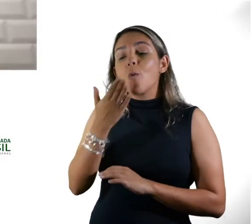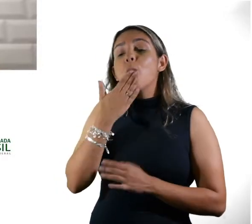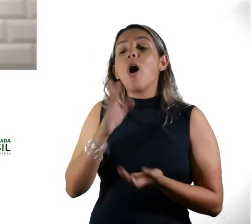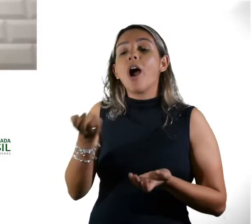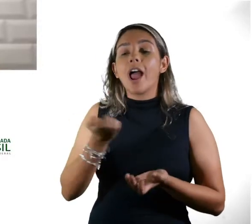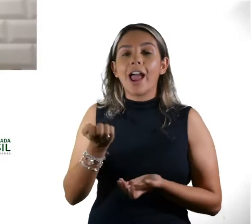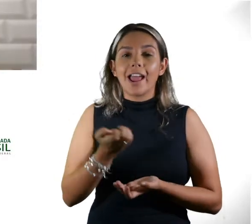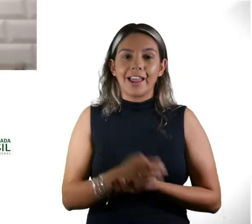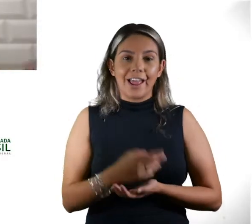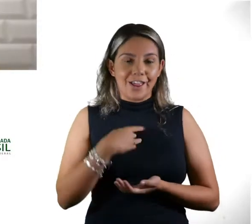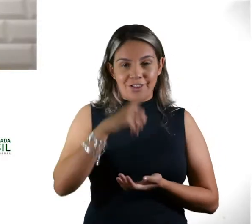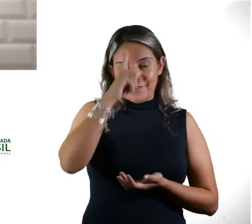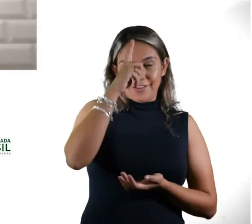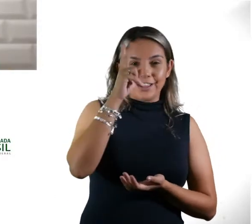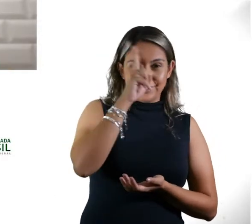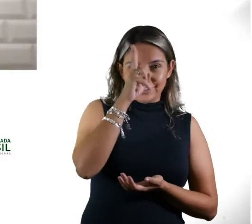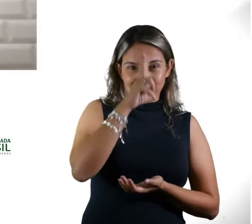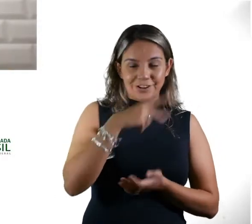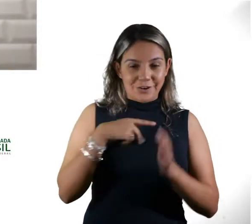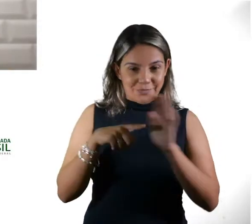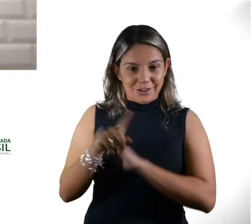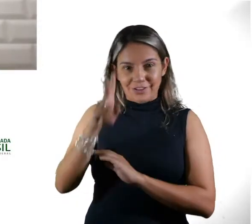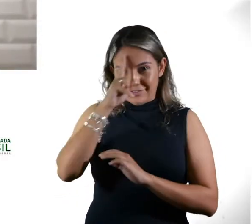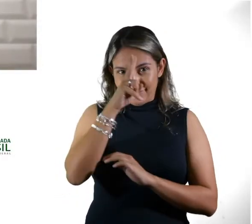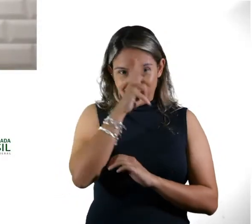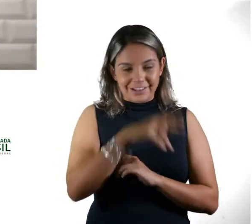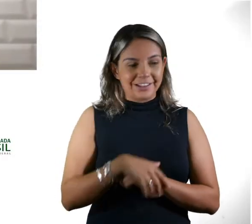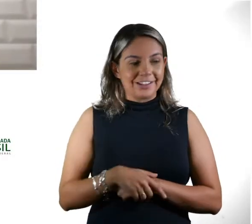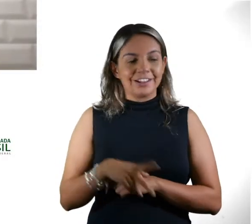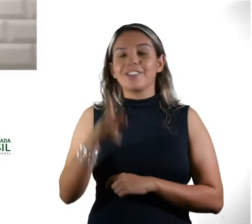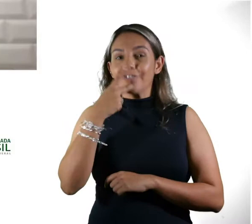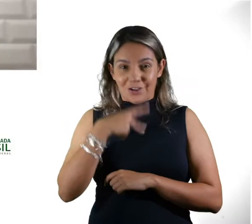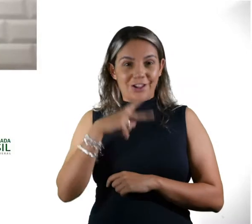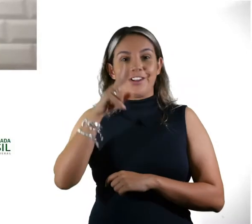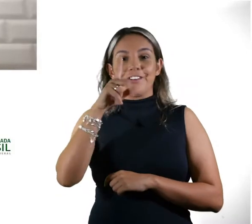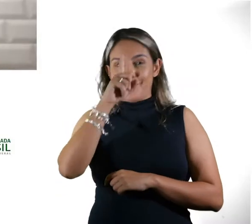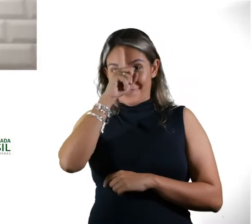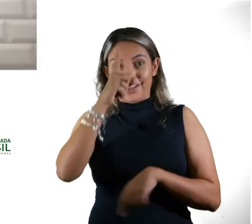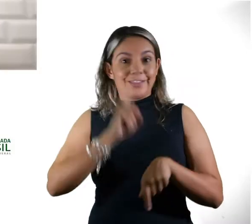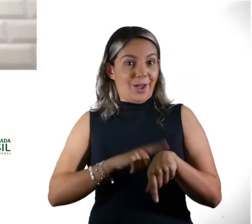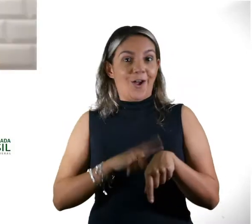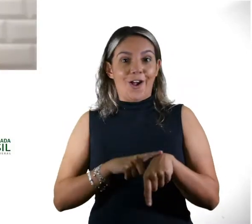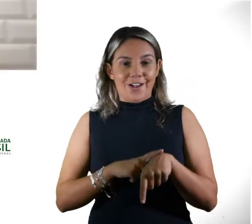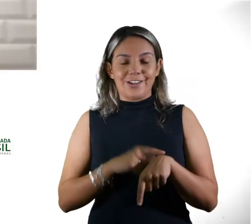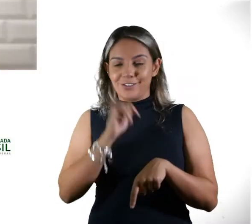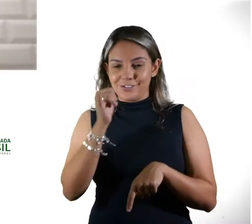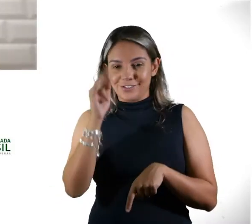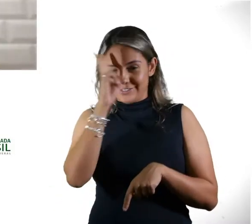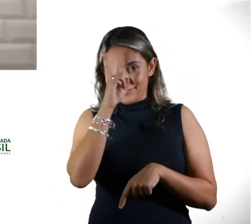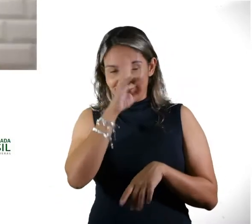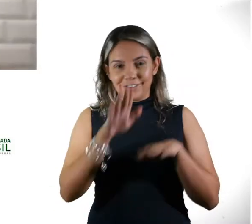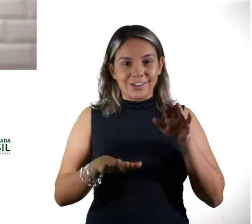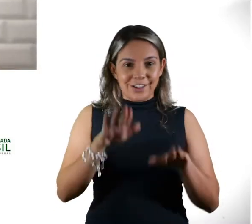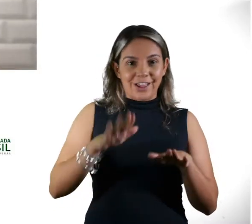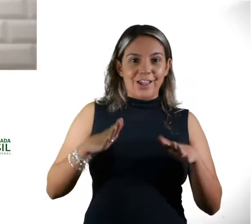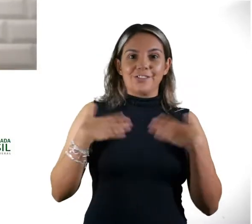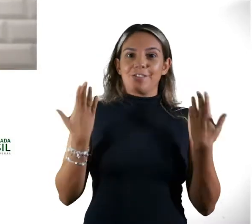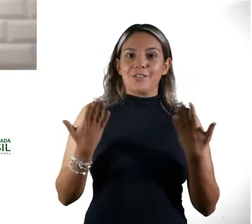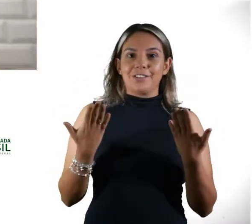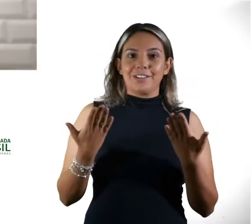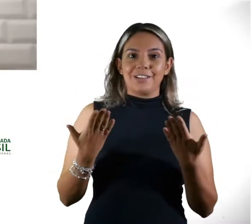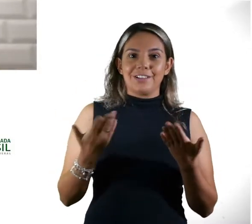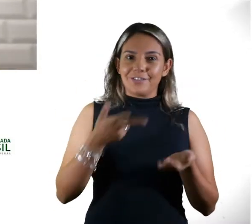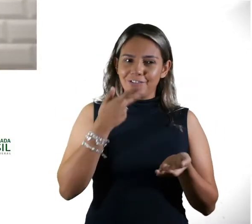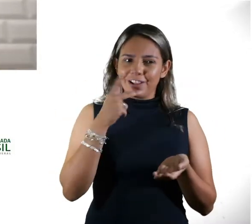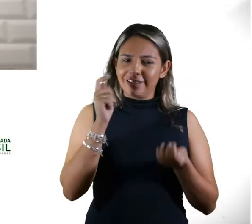E você inventa? Você inventa, Zé? Invento na hora. Que maravilha. E vou dizer, às vezes me surpreendo a mim próprio porque